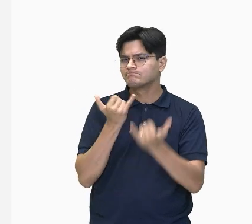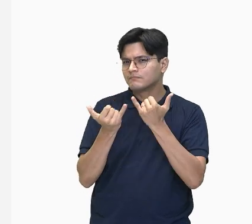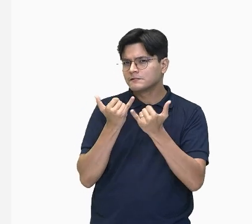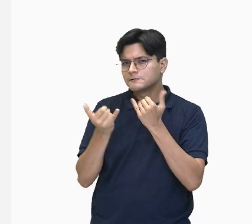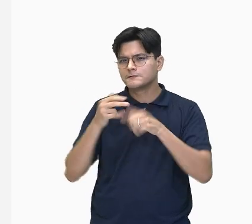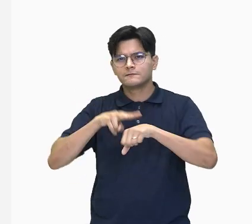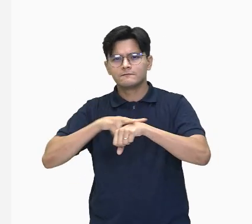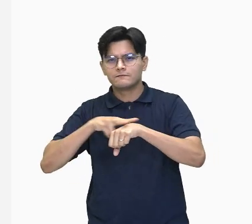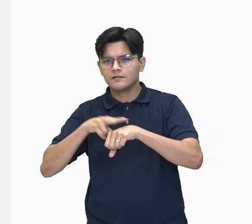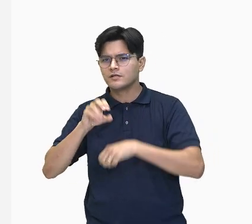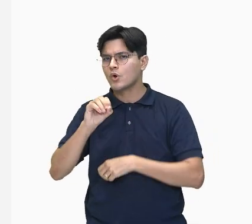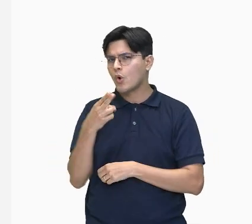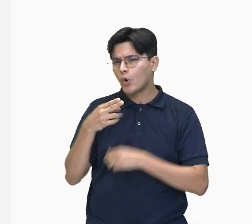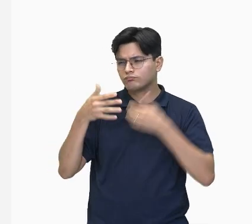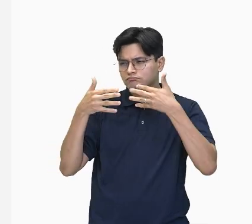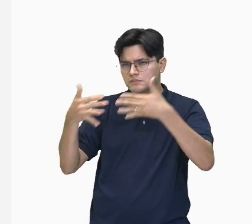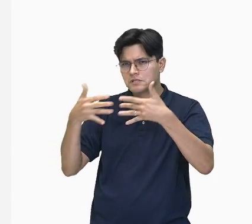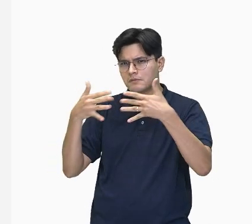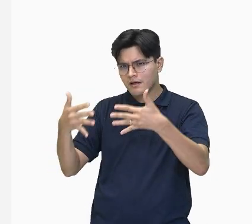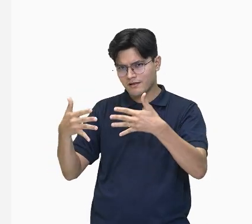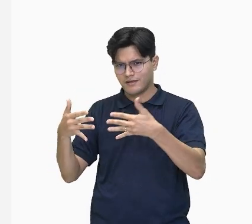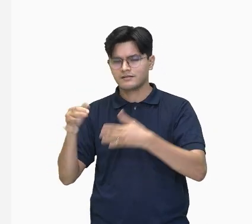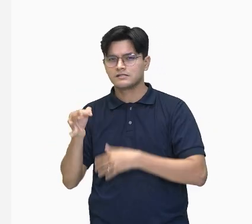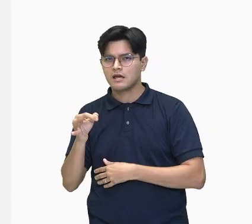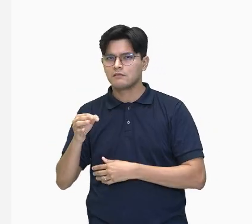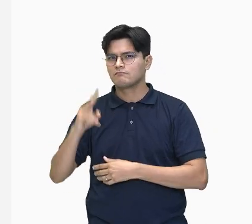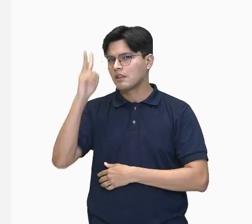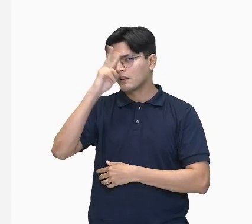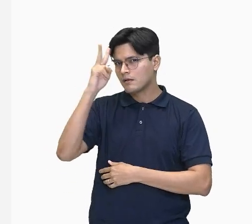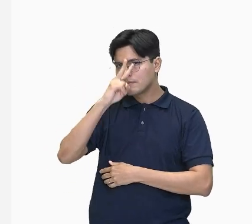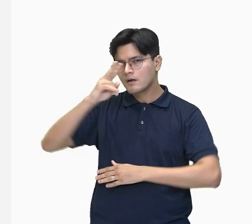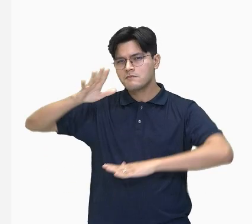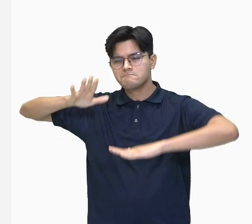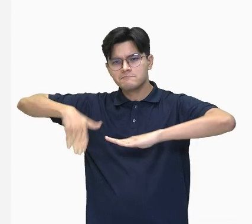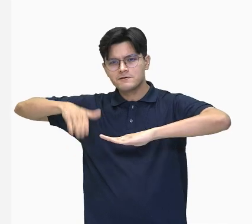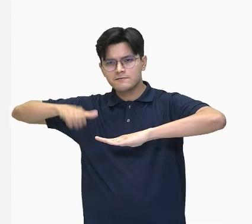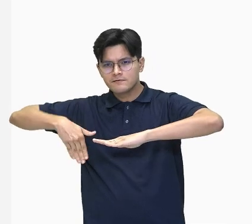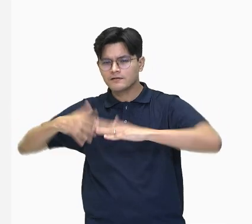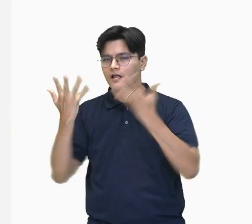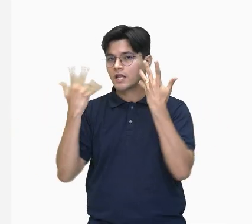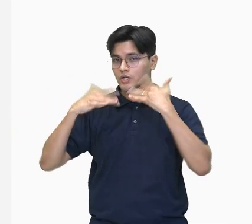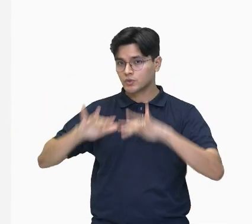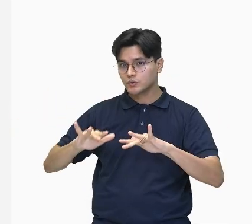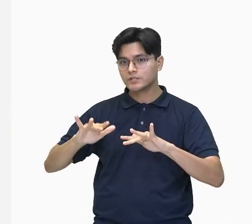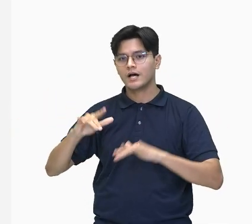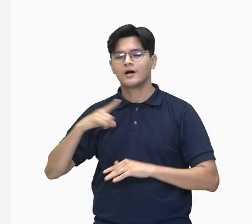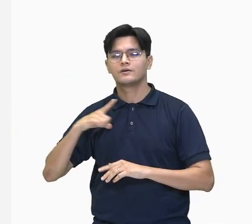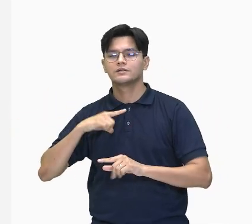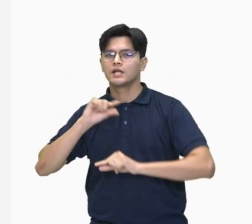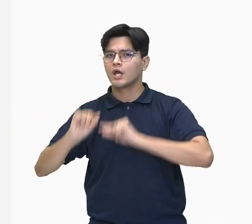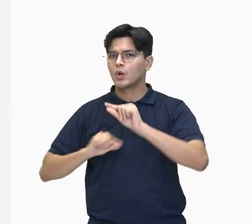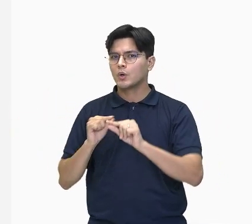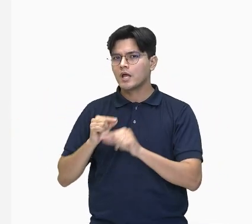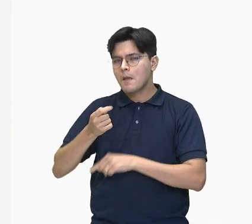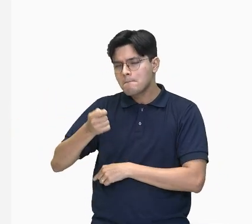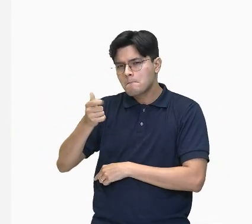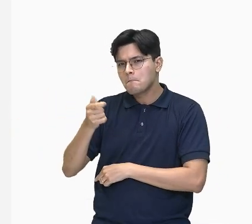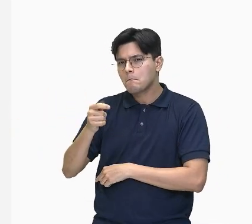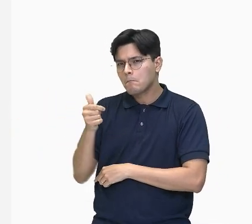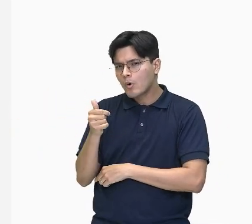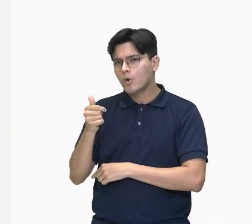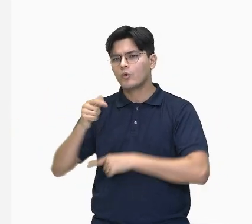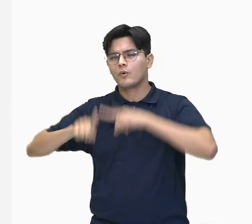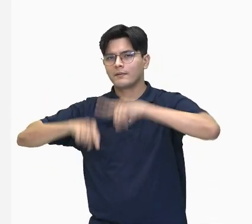aspecto transparente, lembrando uma piscina natural, eles têm pouca presença de material em